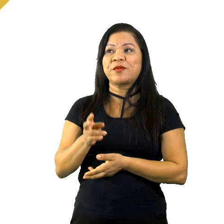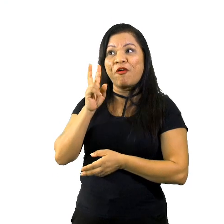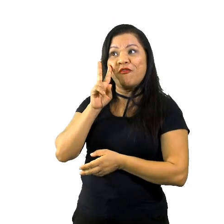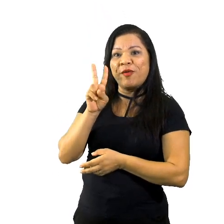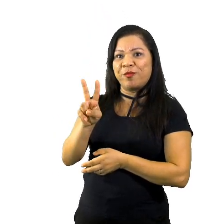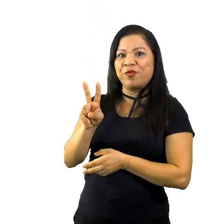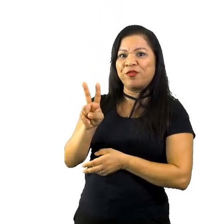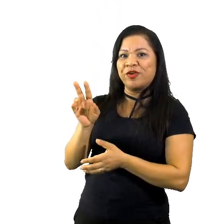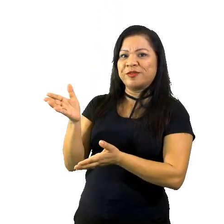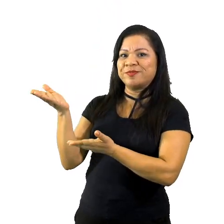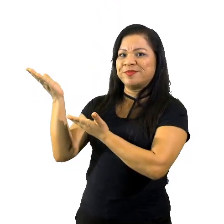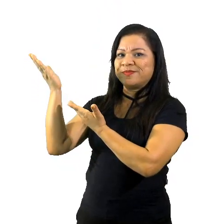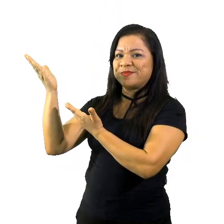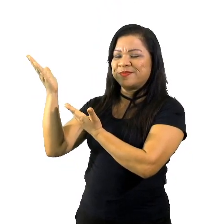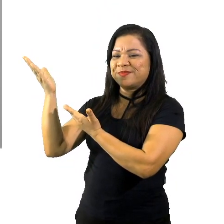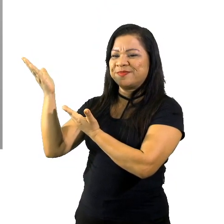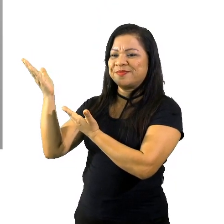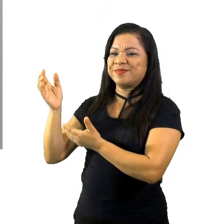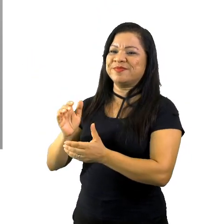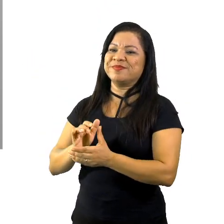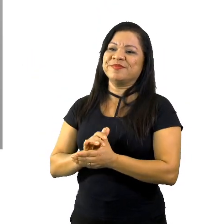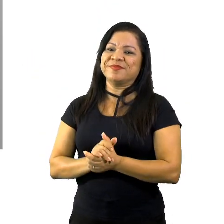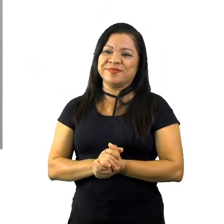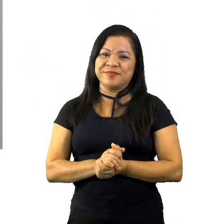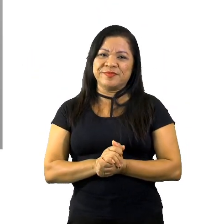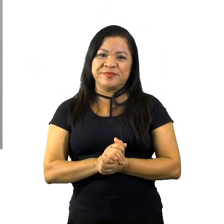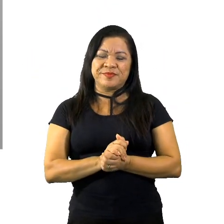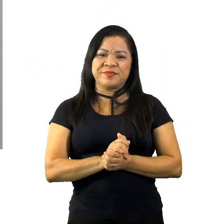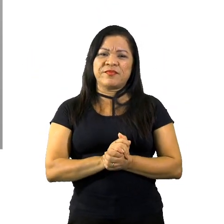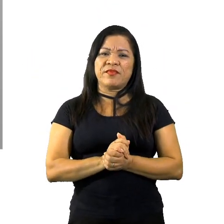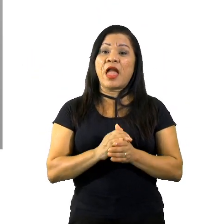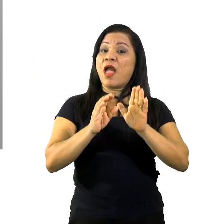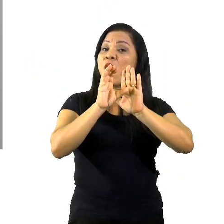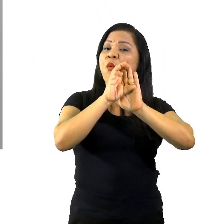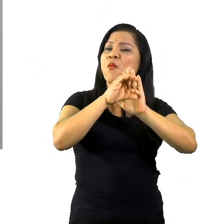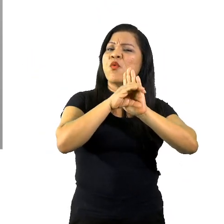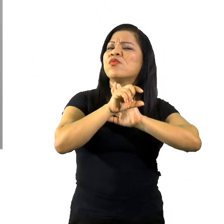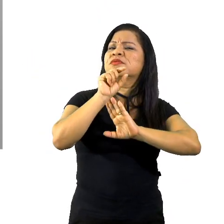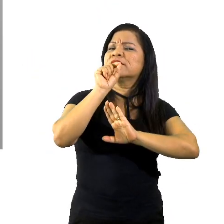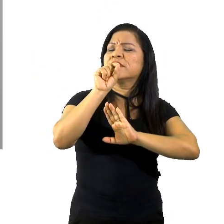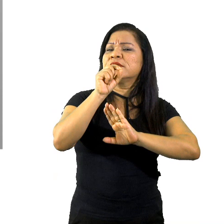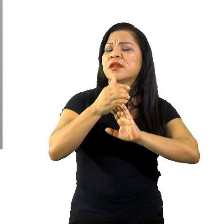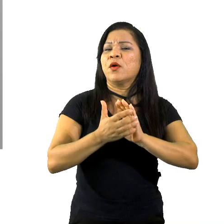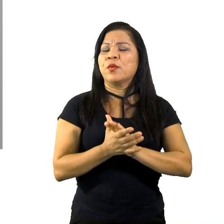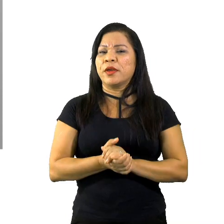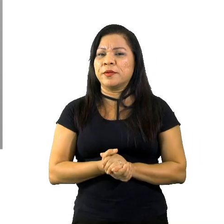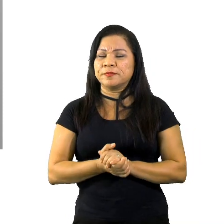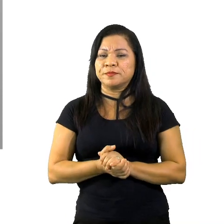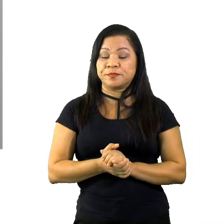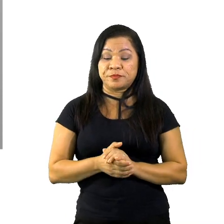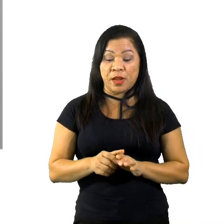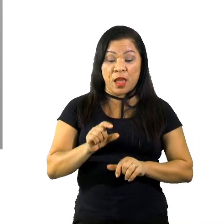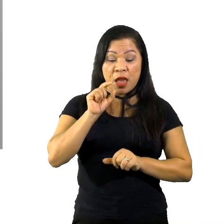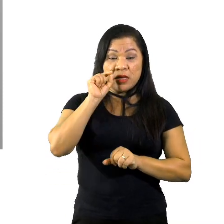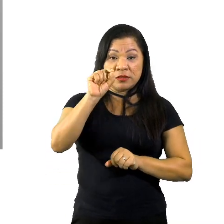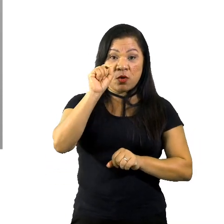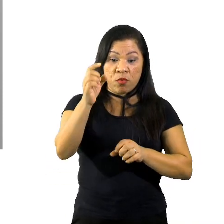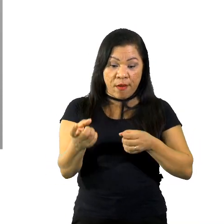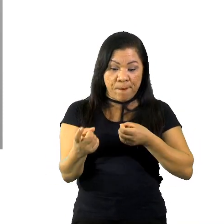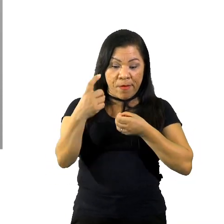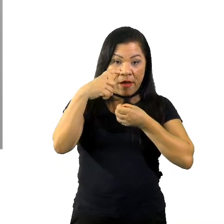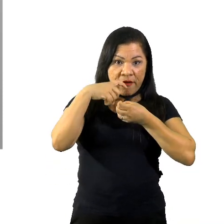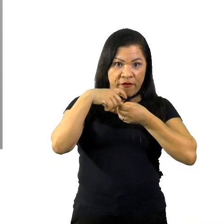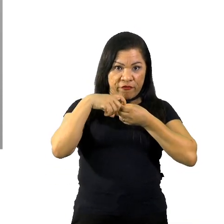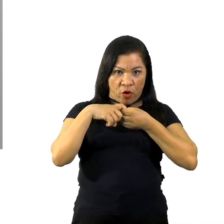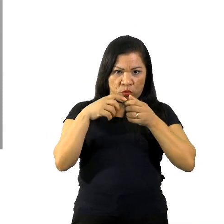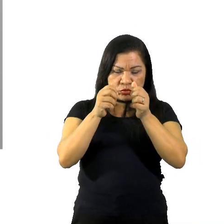A definição de pronome relativo é a seguinte: são aqueles que retomam um substantivo ou um